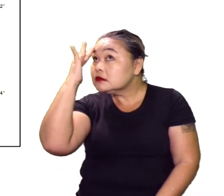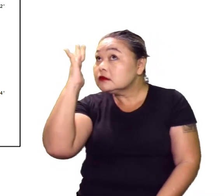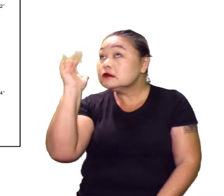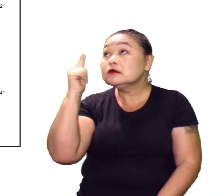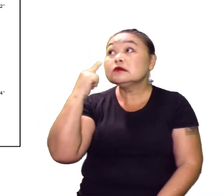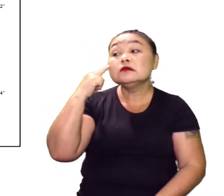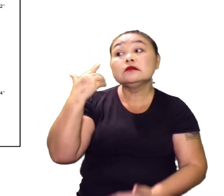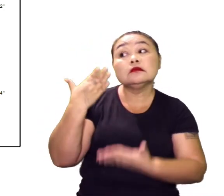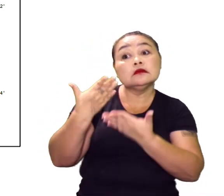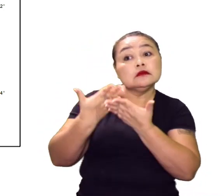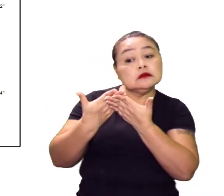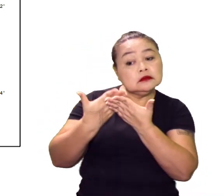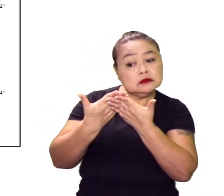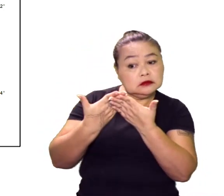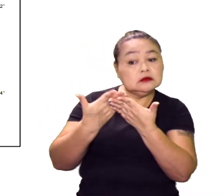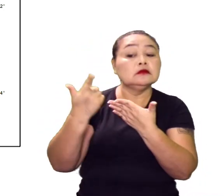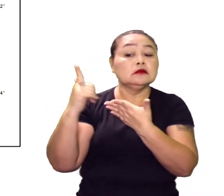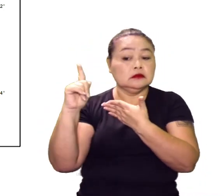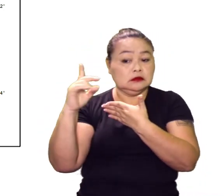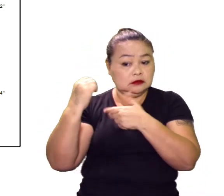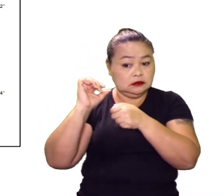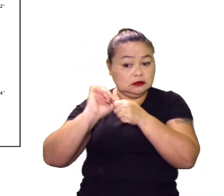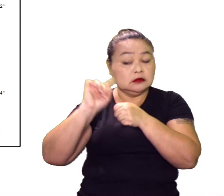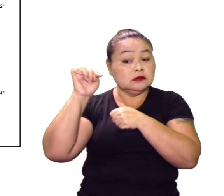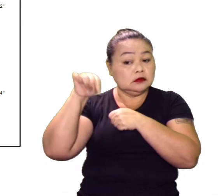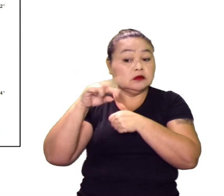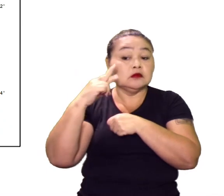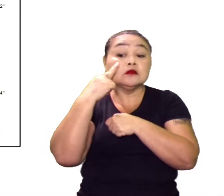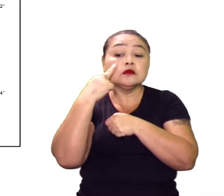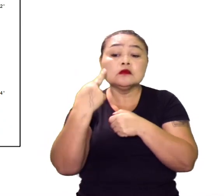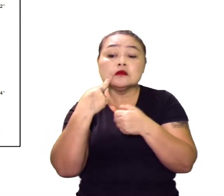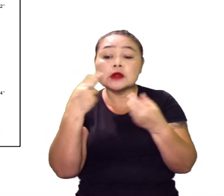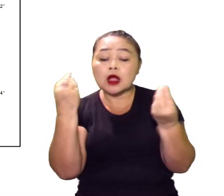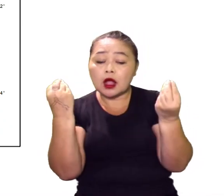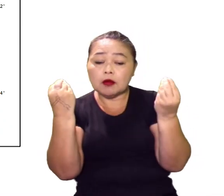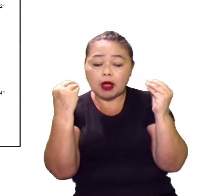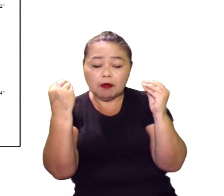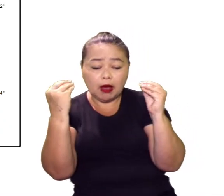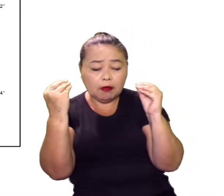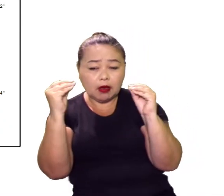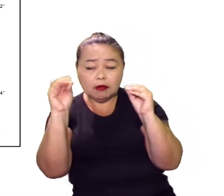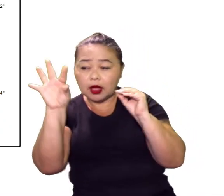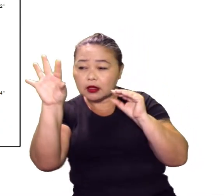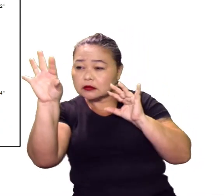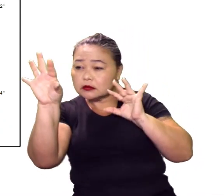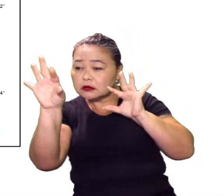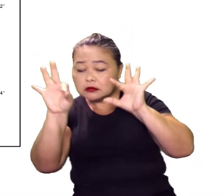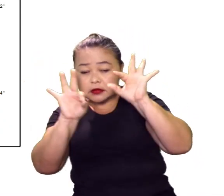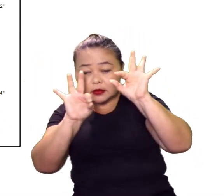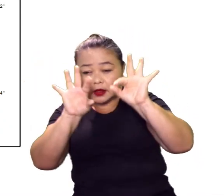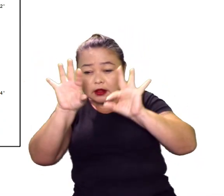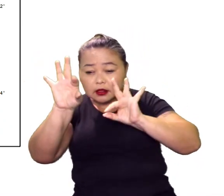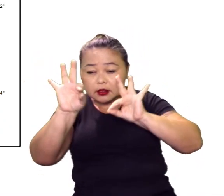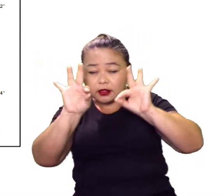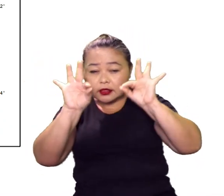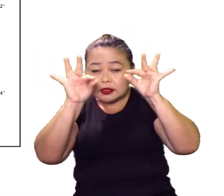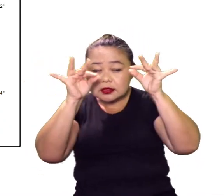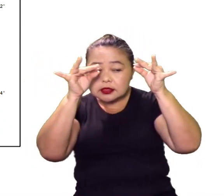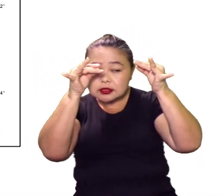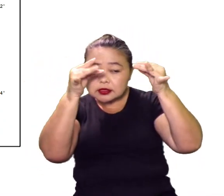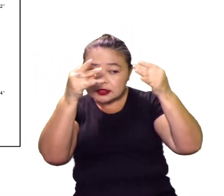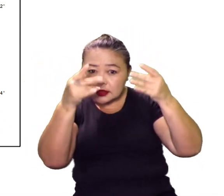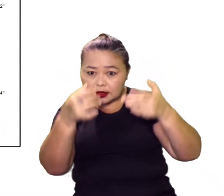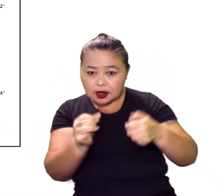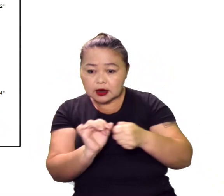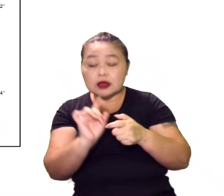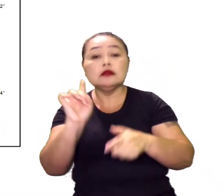estudo geológico de Rondônia, ele foi feito e ele é todo mapeado de forma detalhada, ok? E talvez o aluno